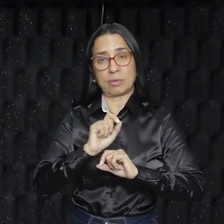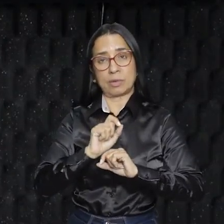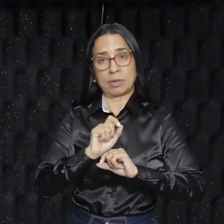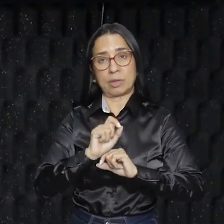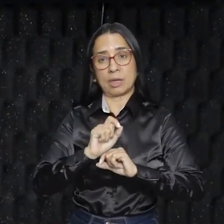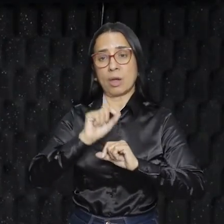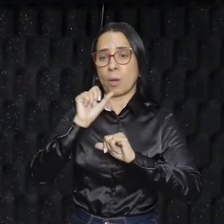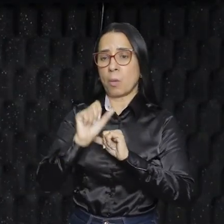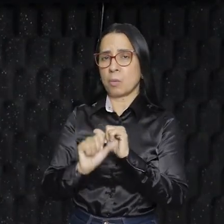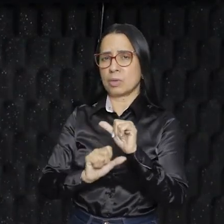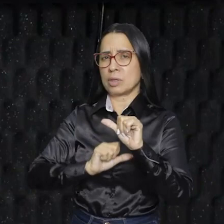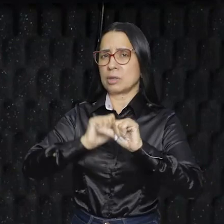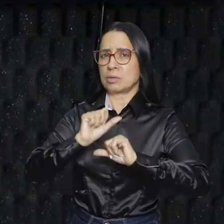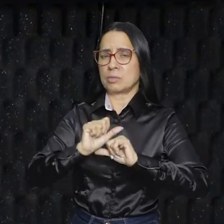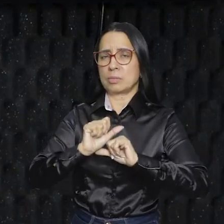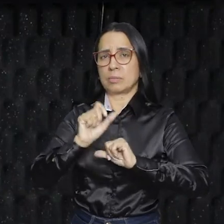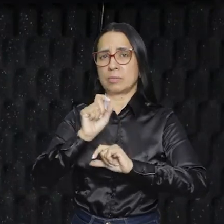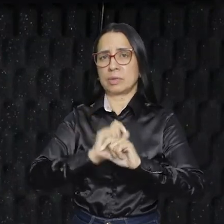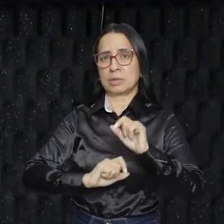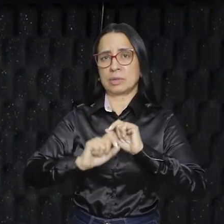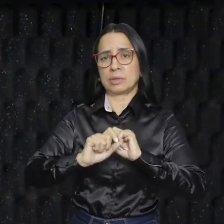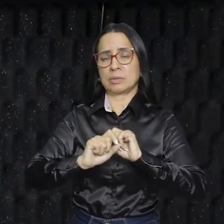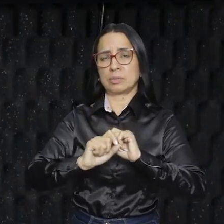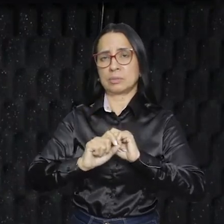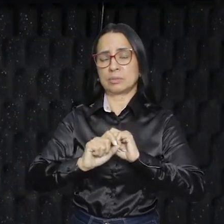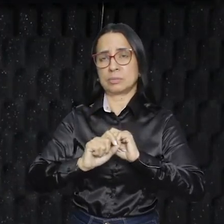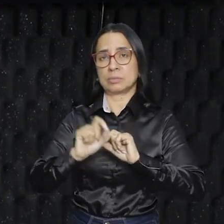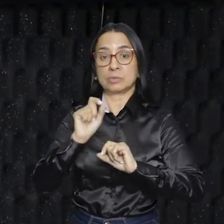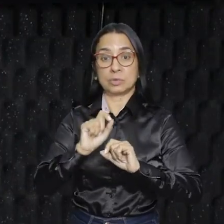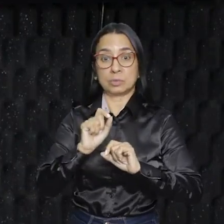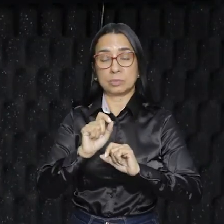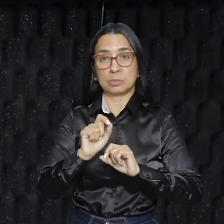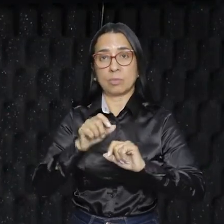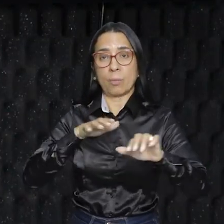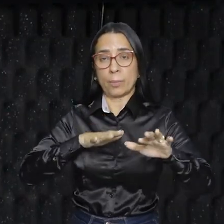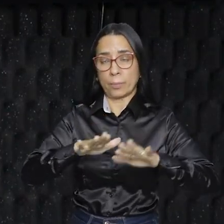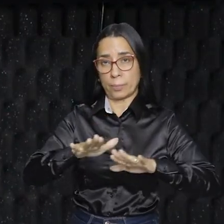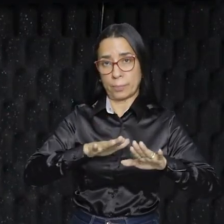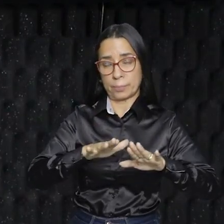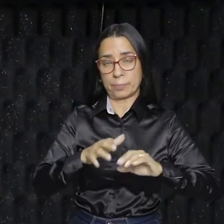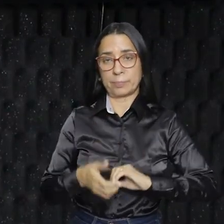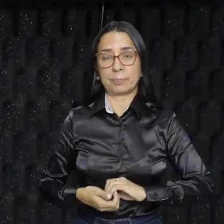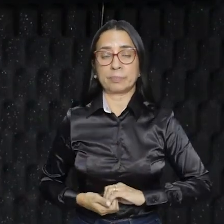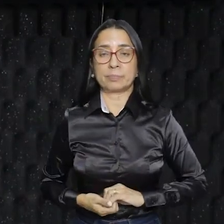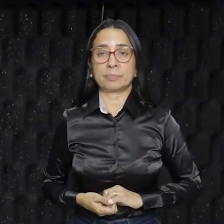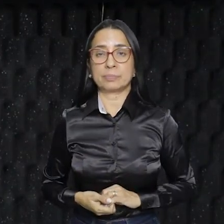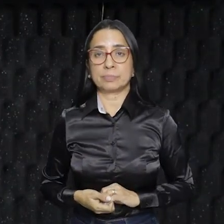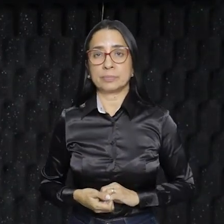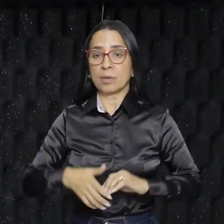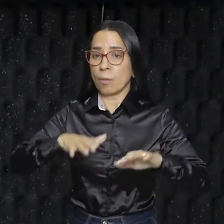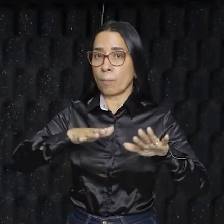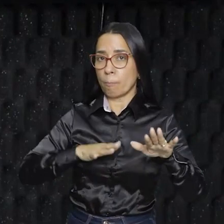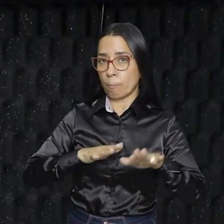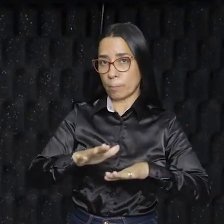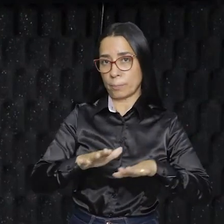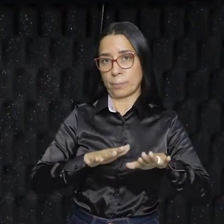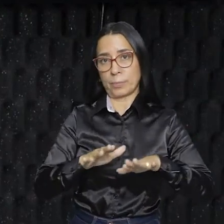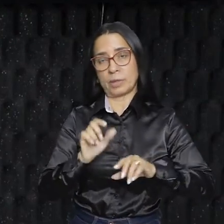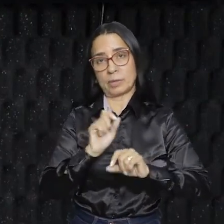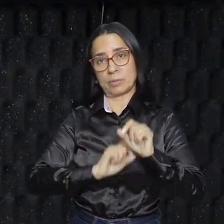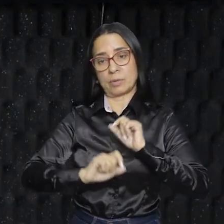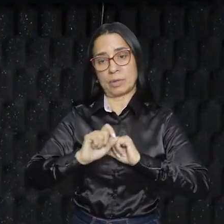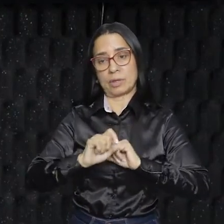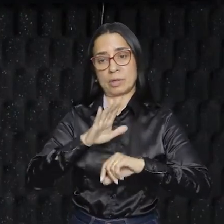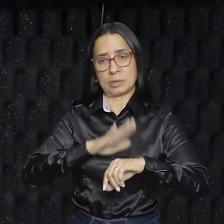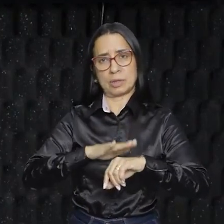um desdobramento, um reflexo de um desses movimentos. Esse movimento é o movimento